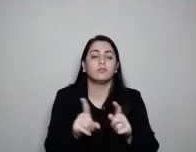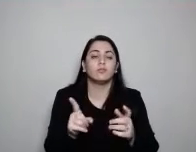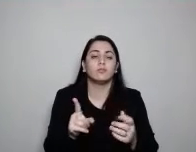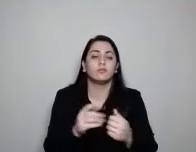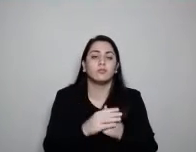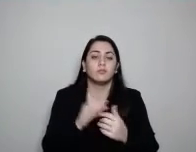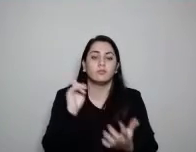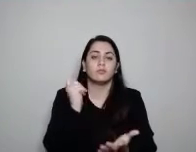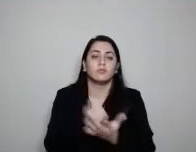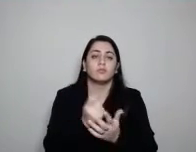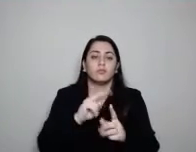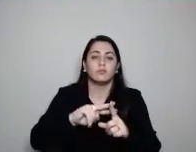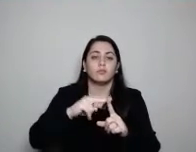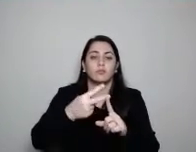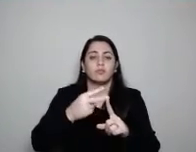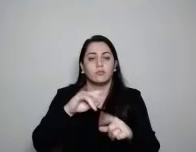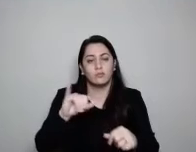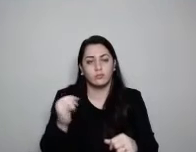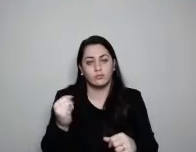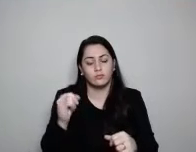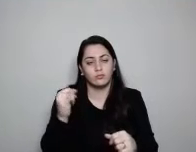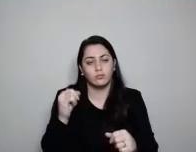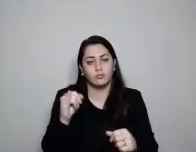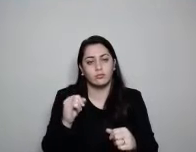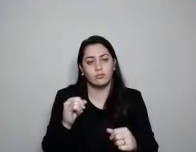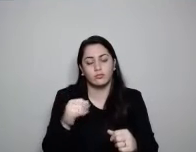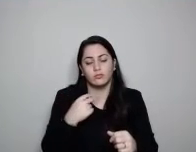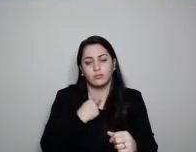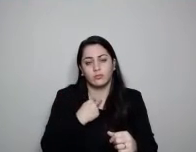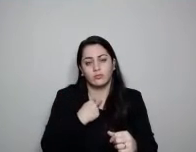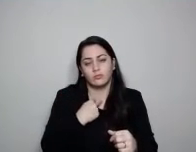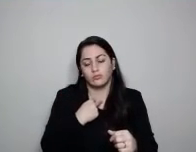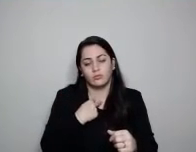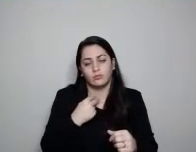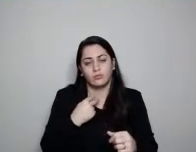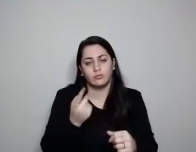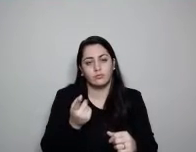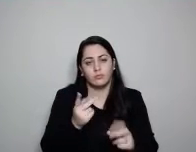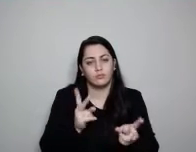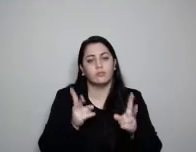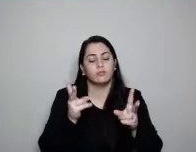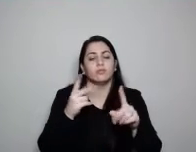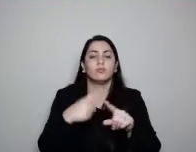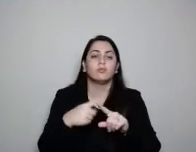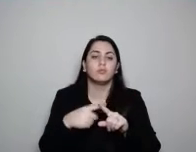dos juros, essa não pode prosperar em razão de que a parte